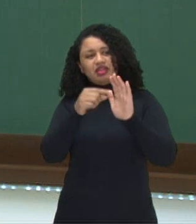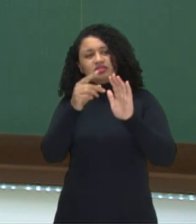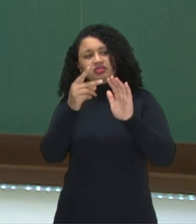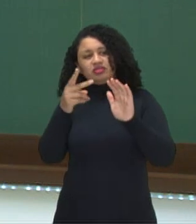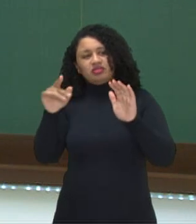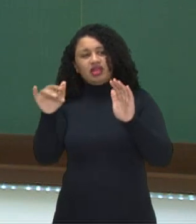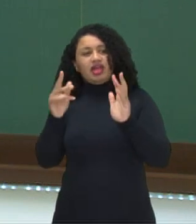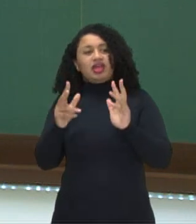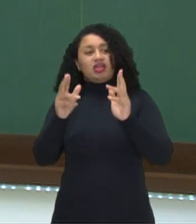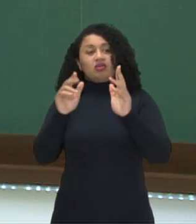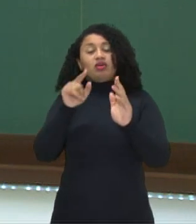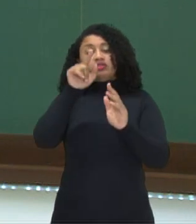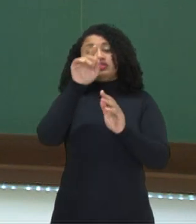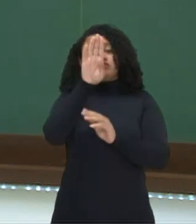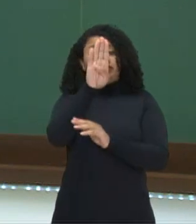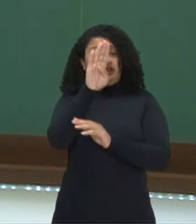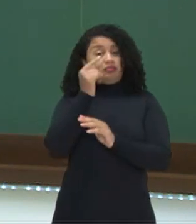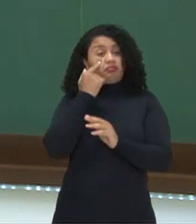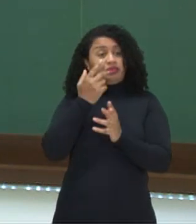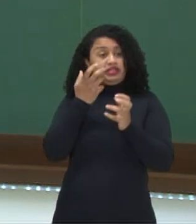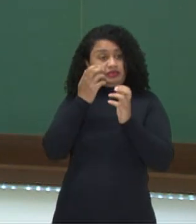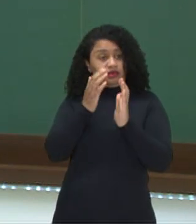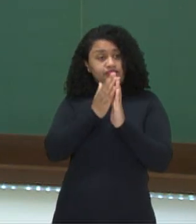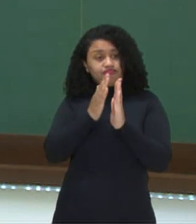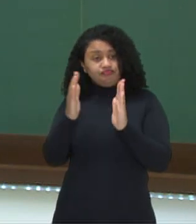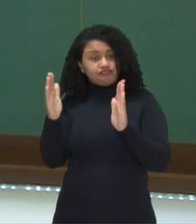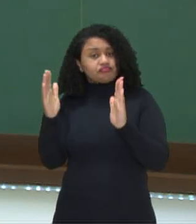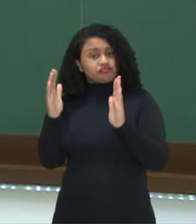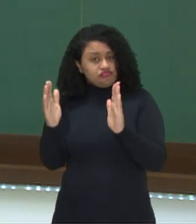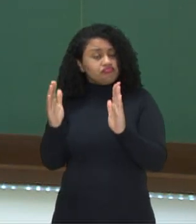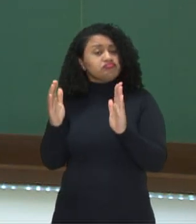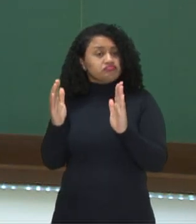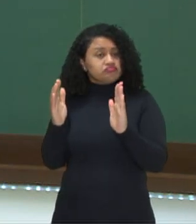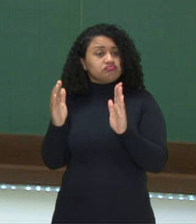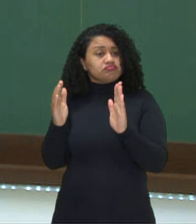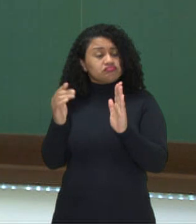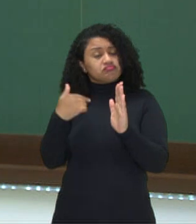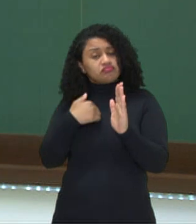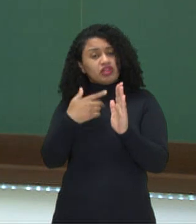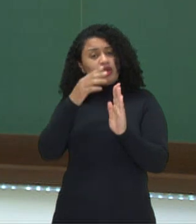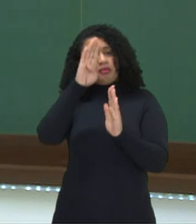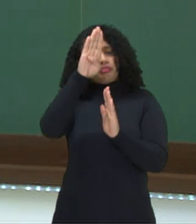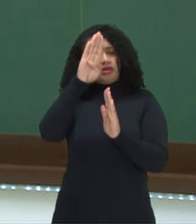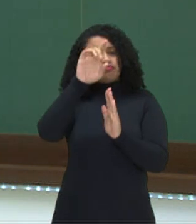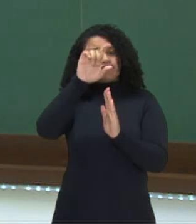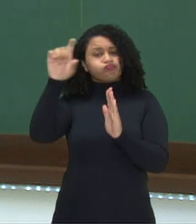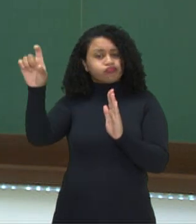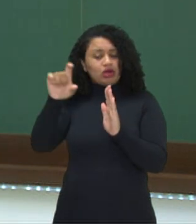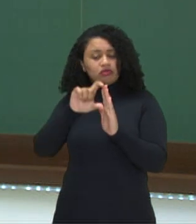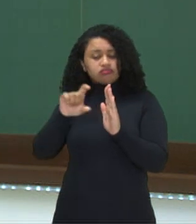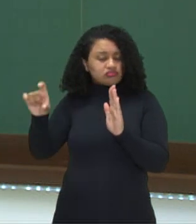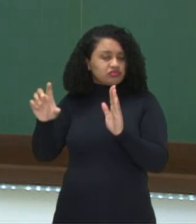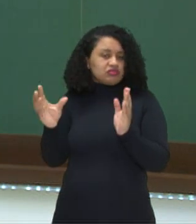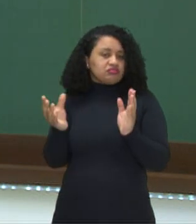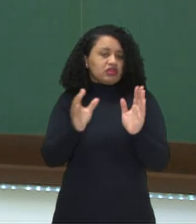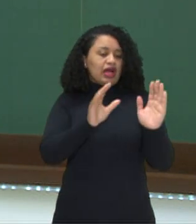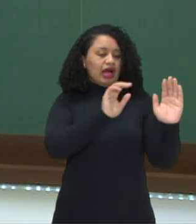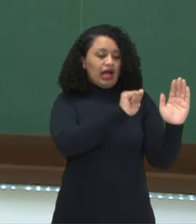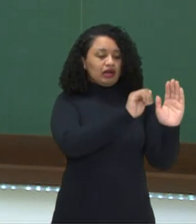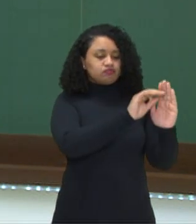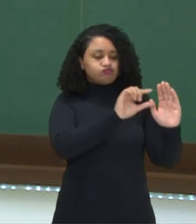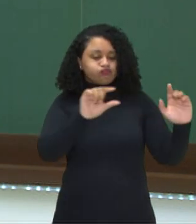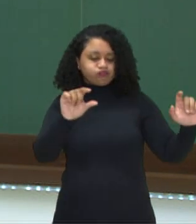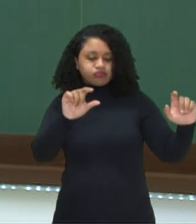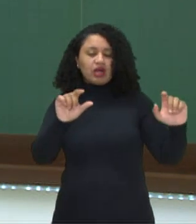tá igualzinho o polinômio B lá, ó. Menos 2A ao quadrado, menos 2AB mais B, entendeu?